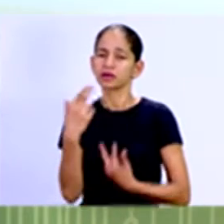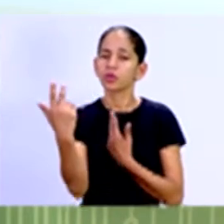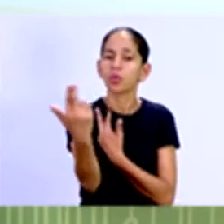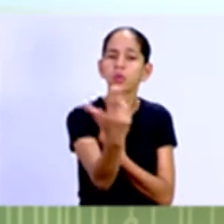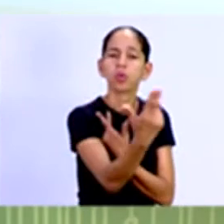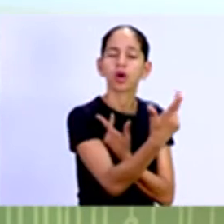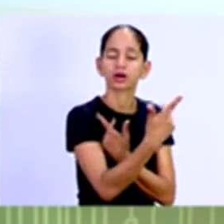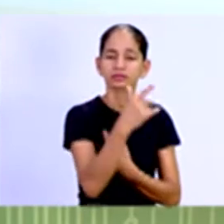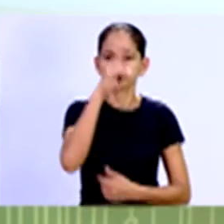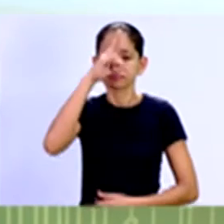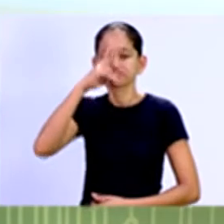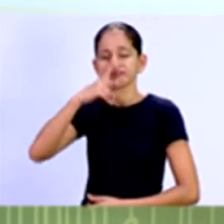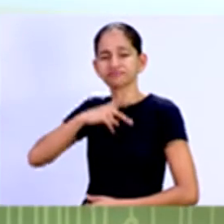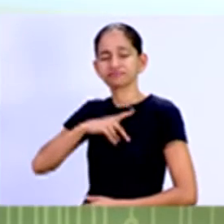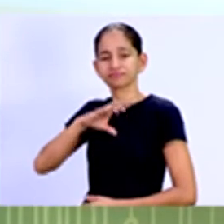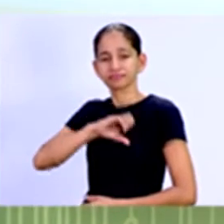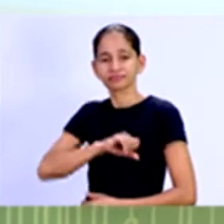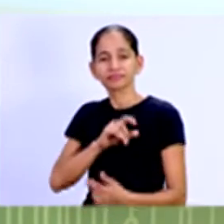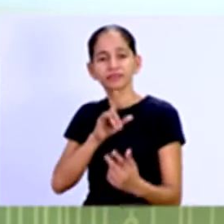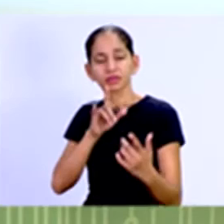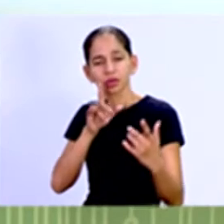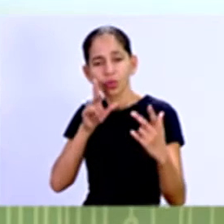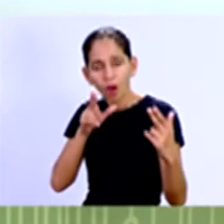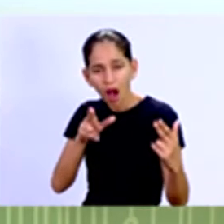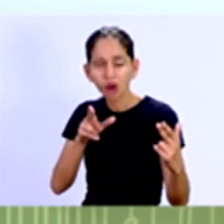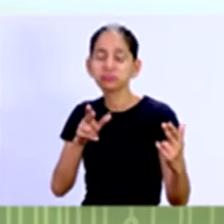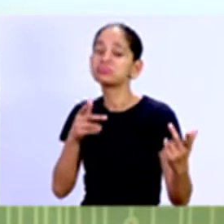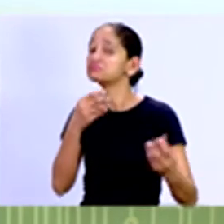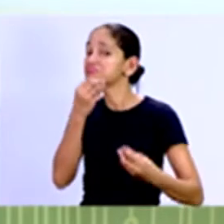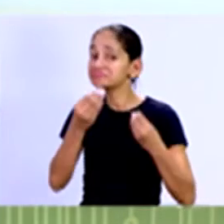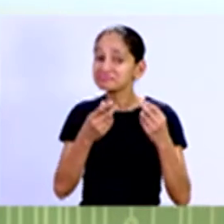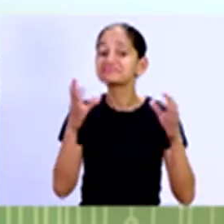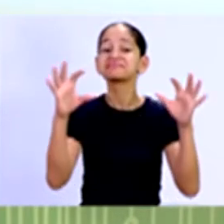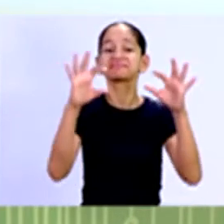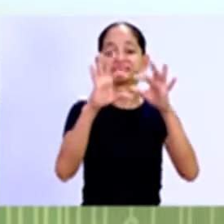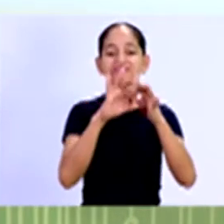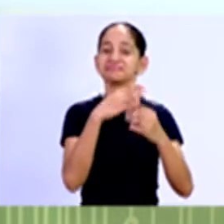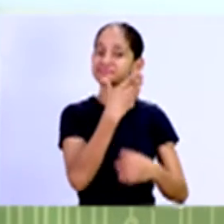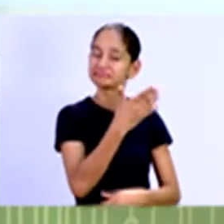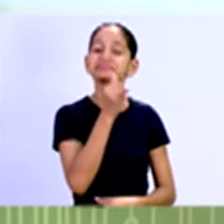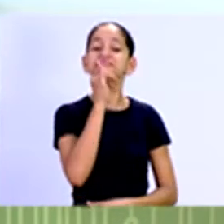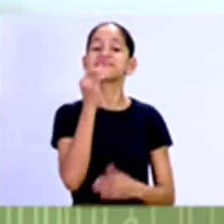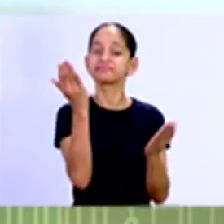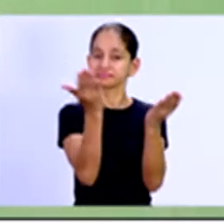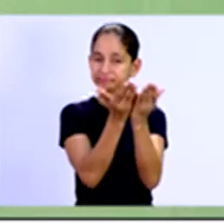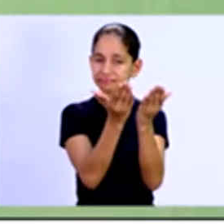mesmo, né? É mais ou menos essa a máxima que Kant traz aqui também.